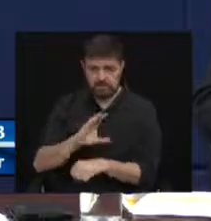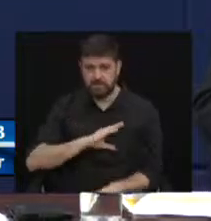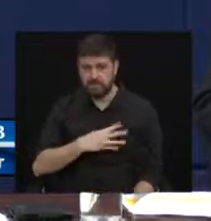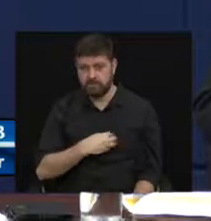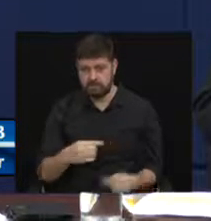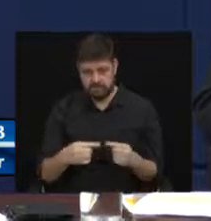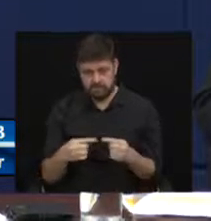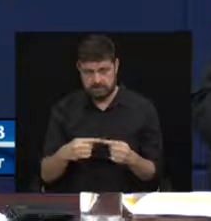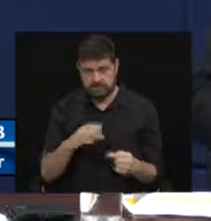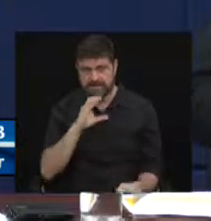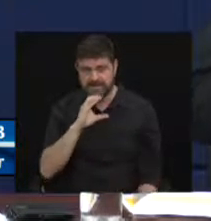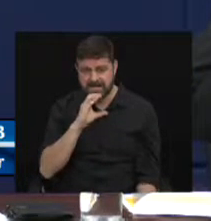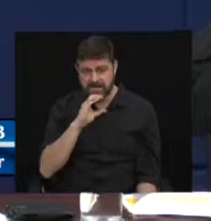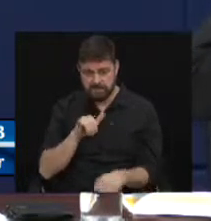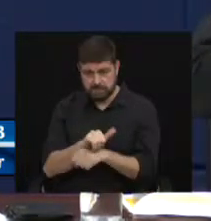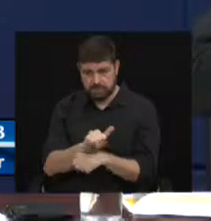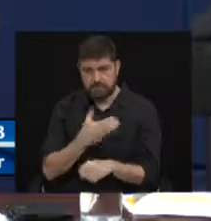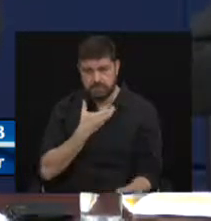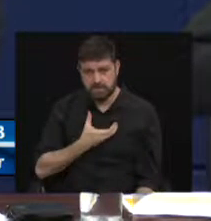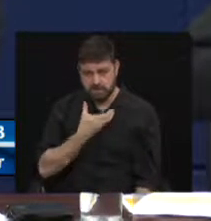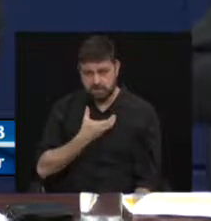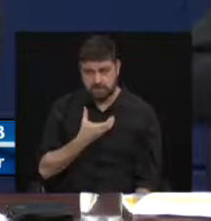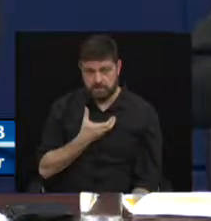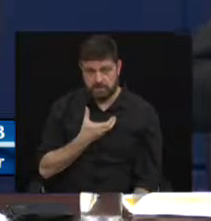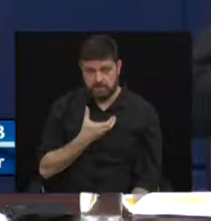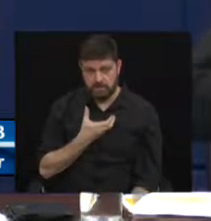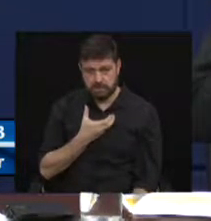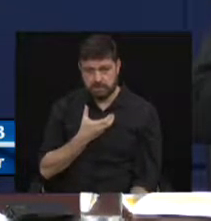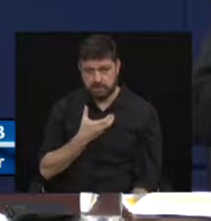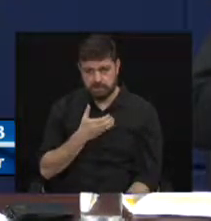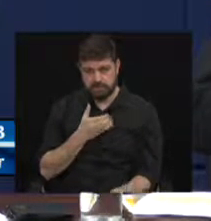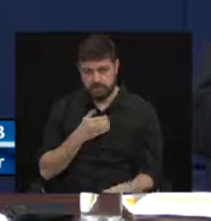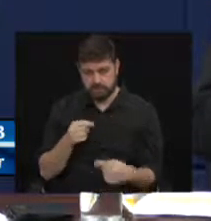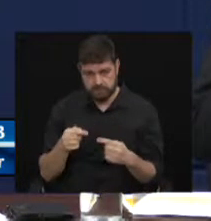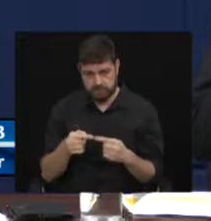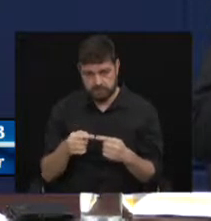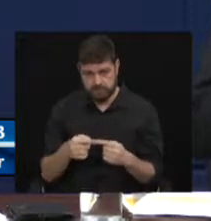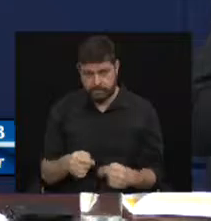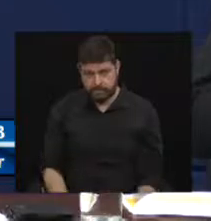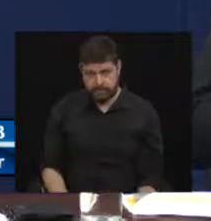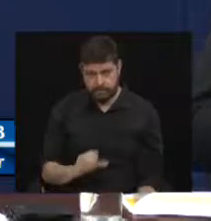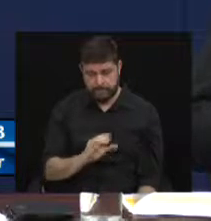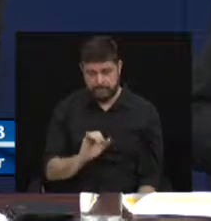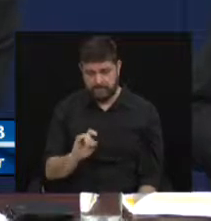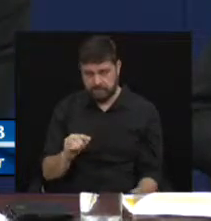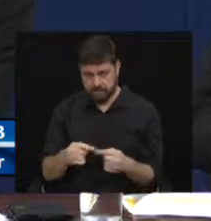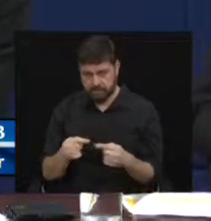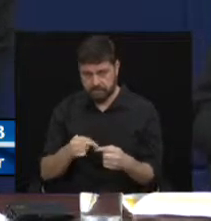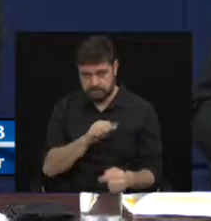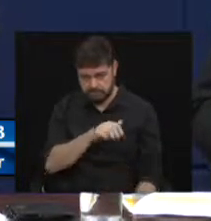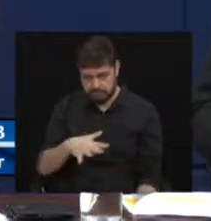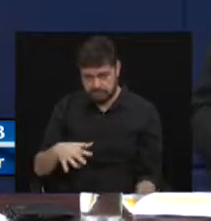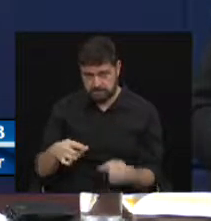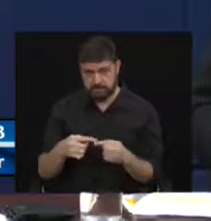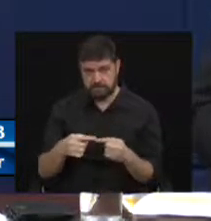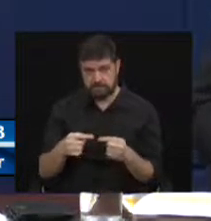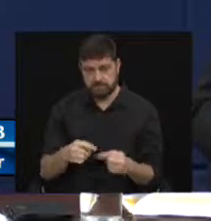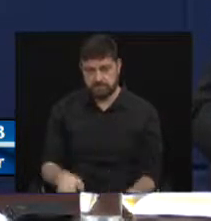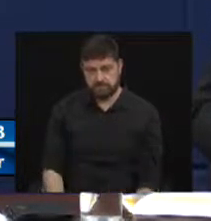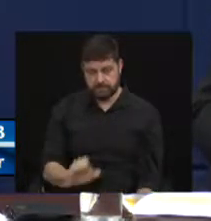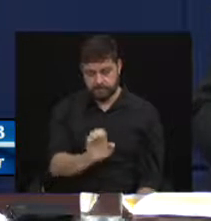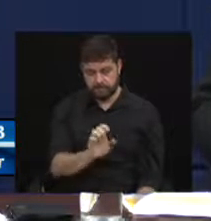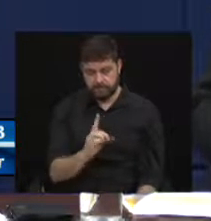Pois não, presidente Rafa Zimbaldi, a Comissão de Honraria exará parecer favorável ao PDL 153 de 2016 por